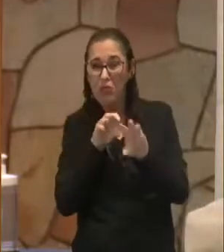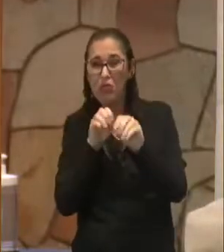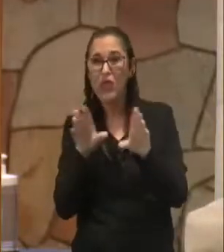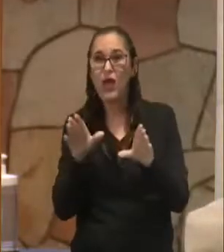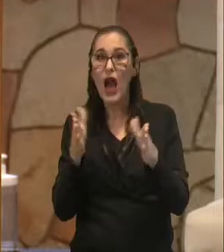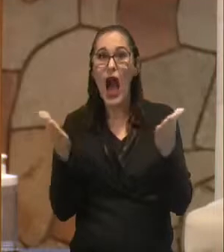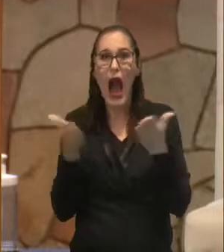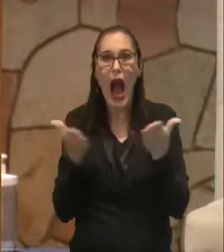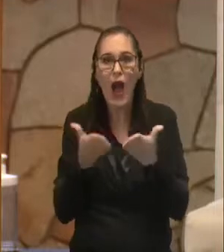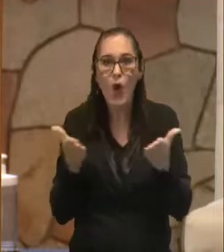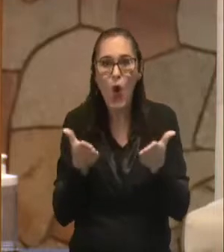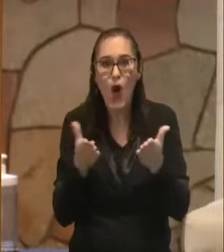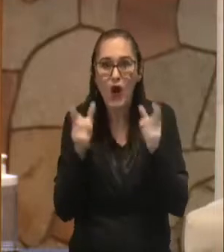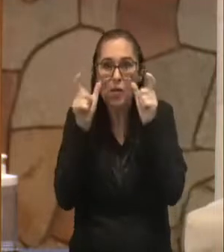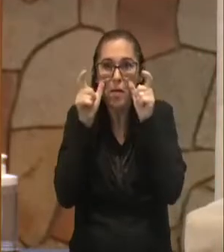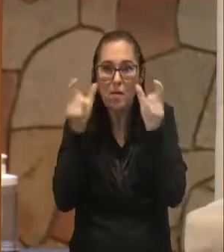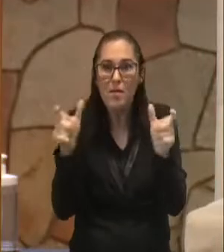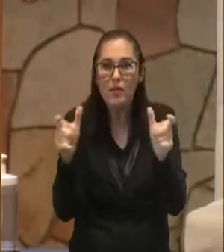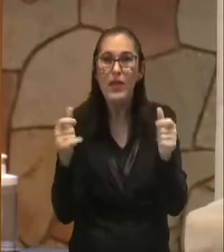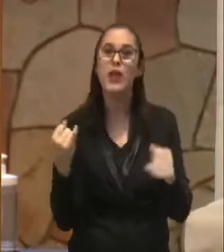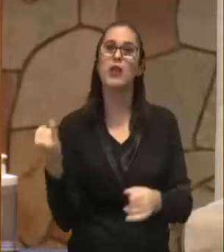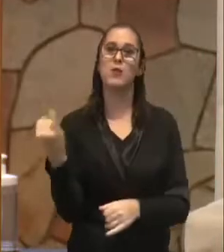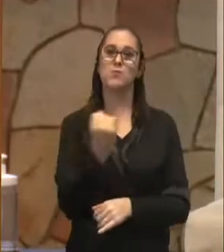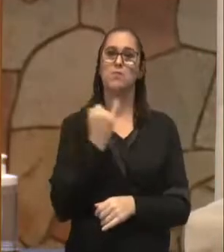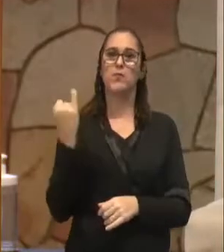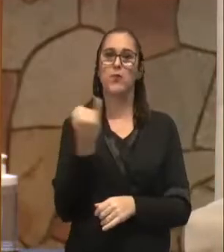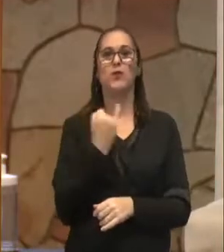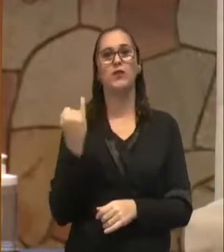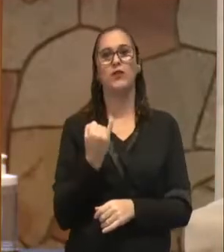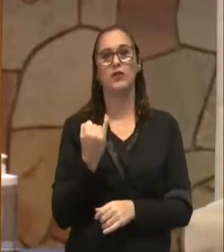pelo menos preste atenção nisso, porque isso é importante.